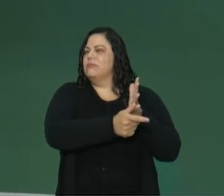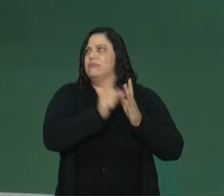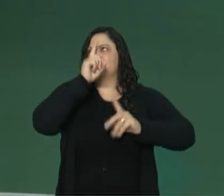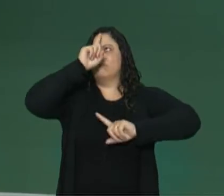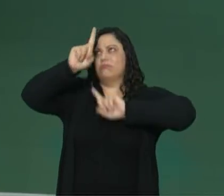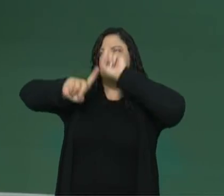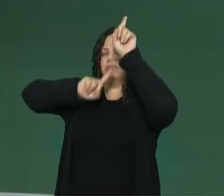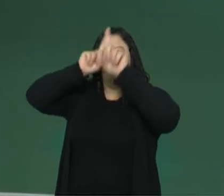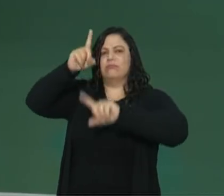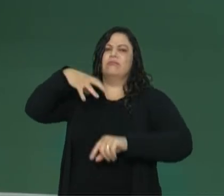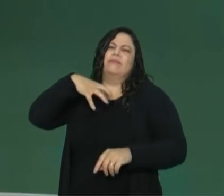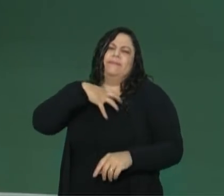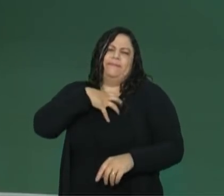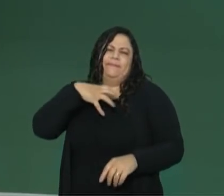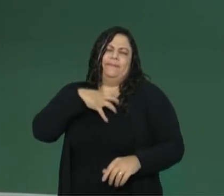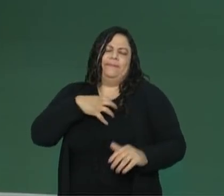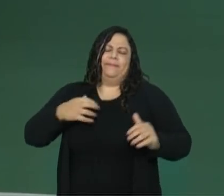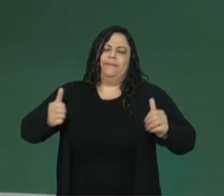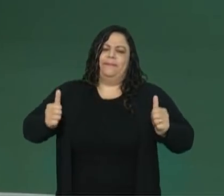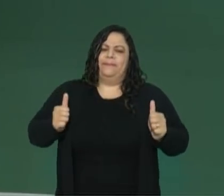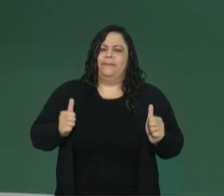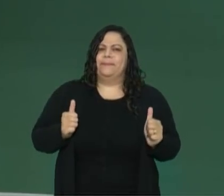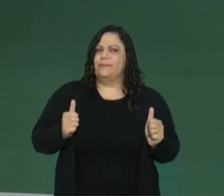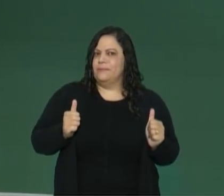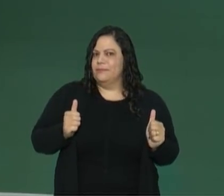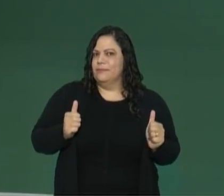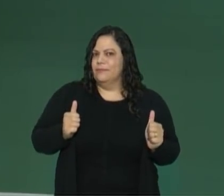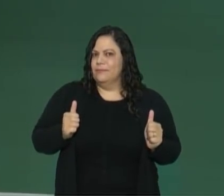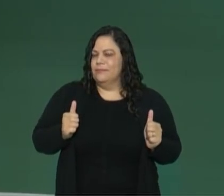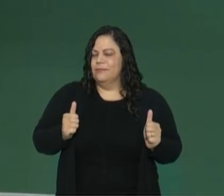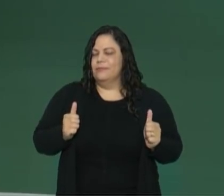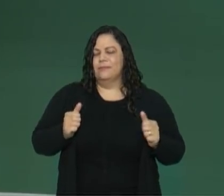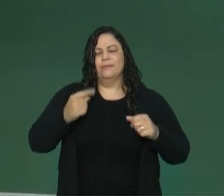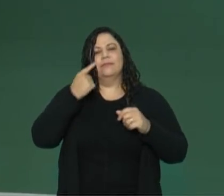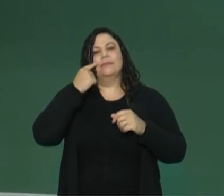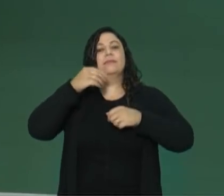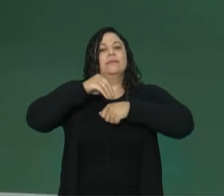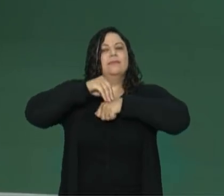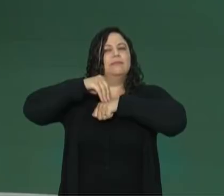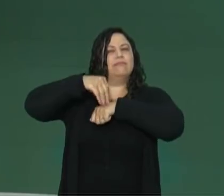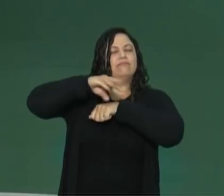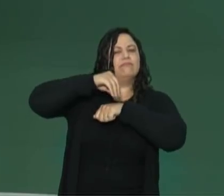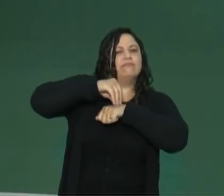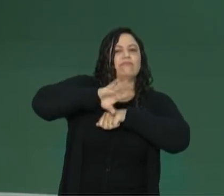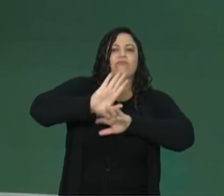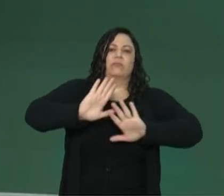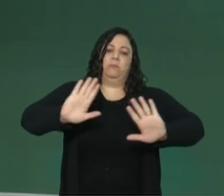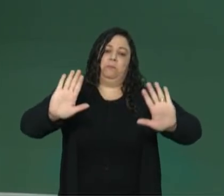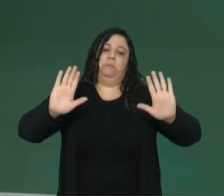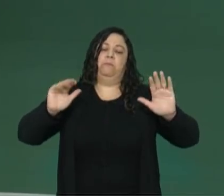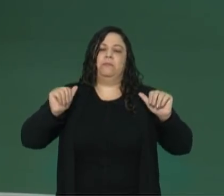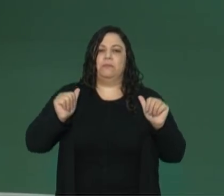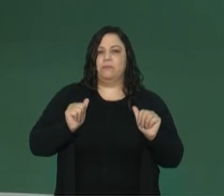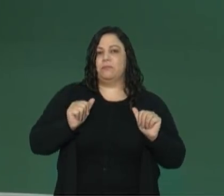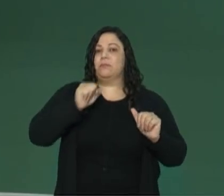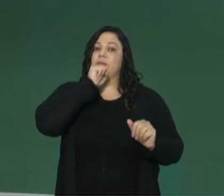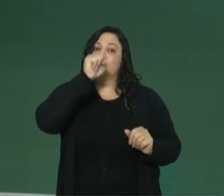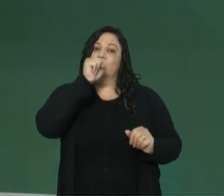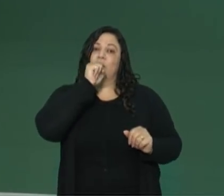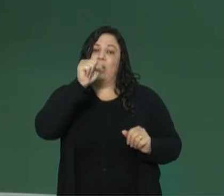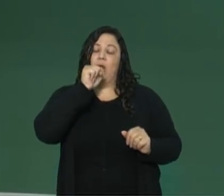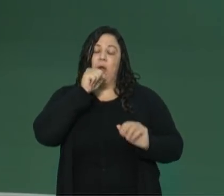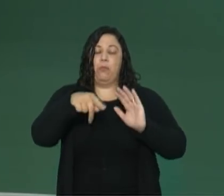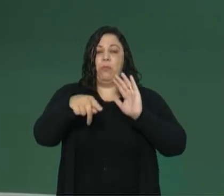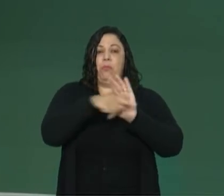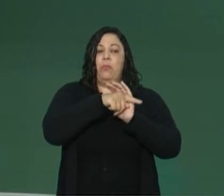uma sensação de imparcialidade, eles tentam produzir essa sensação, né, no sentido de que, bom, aqui é uma reportagem,